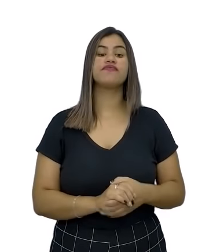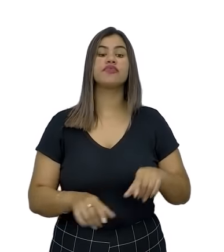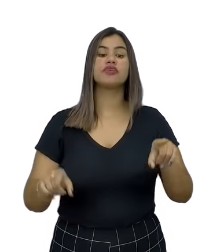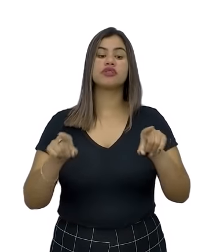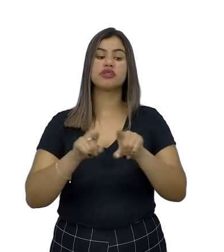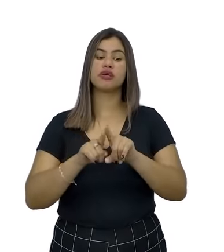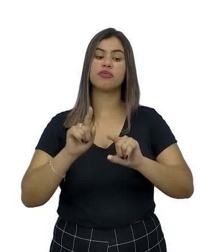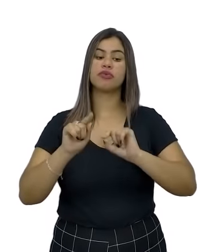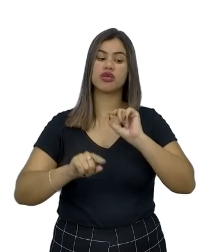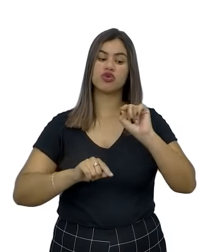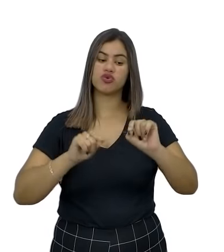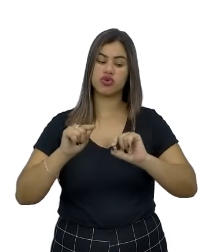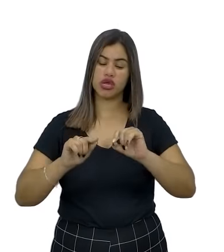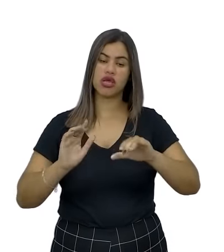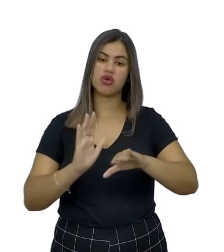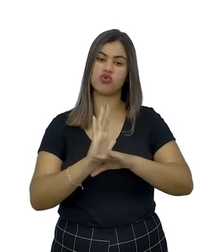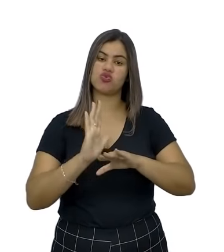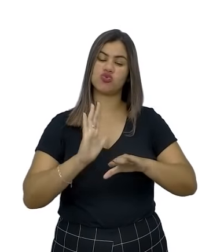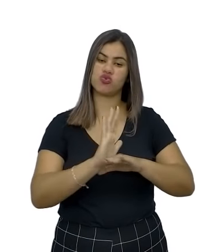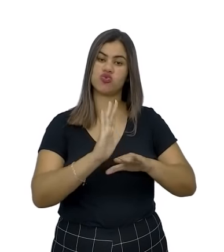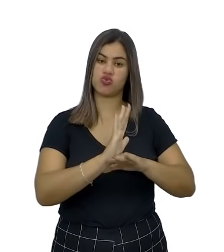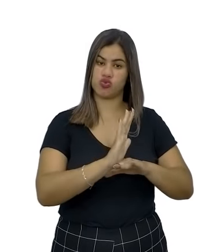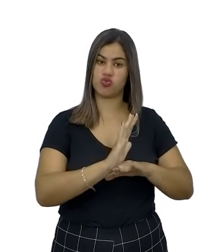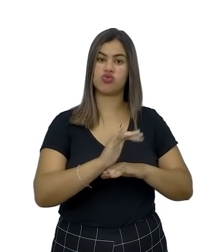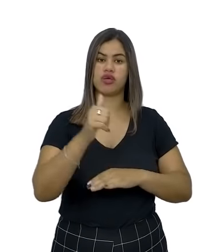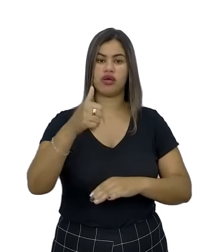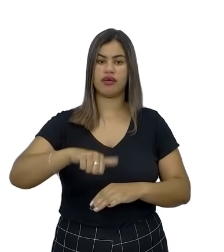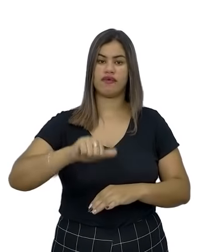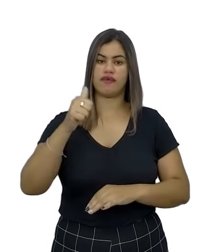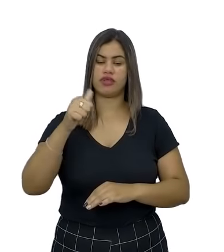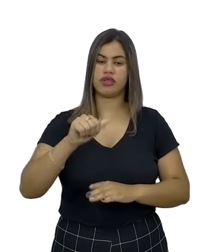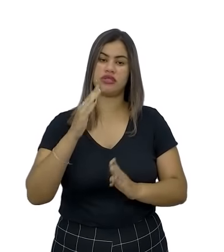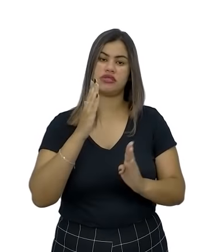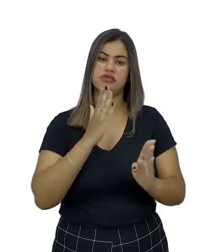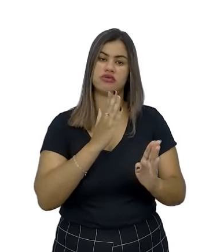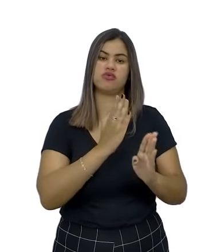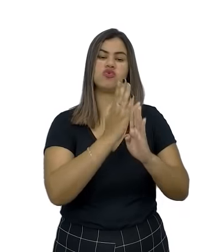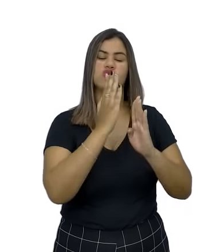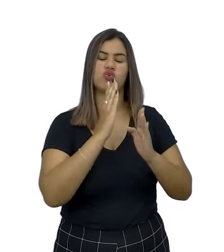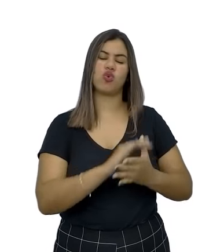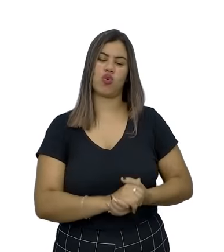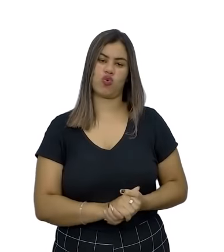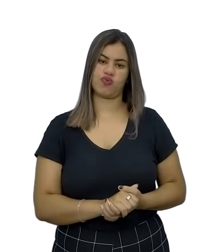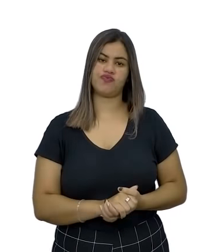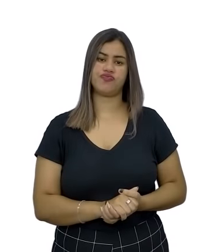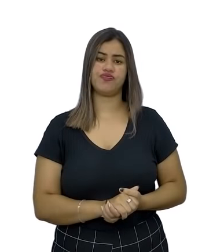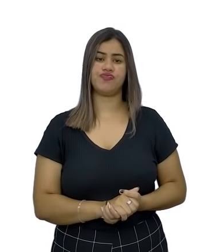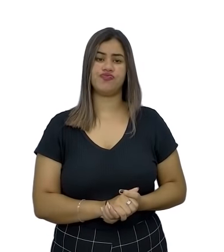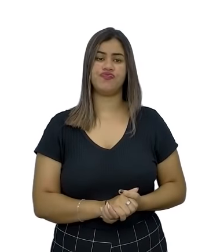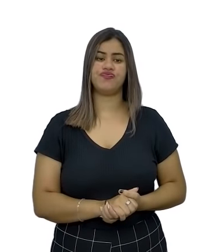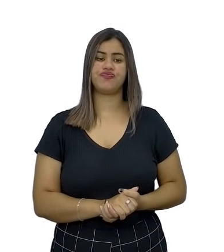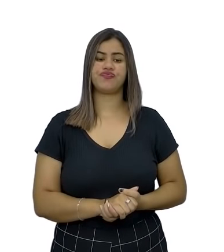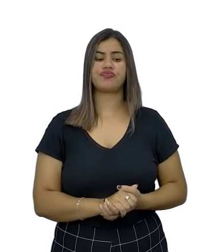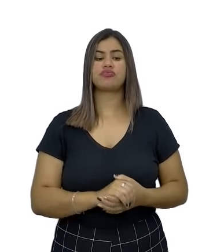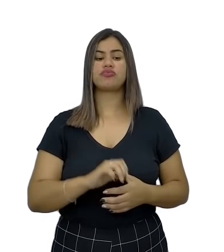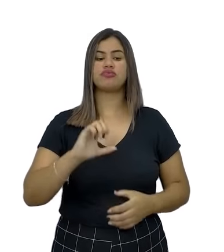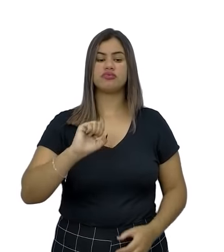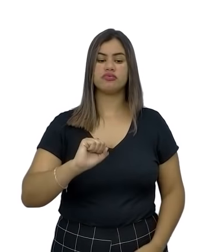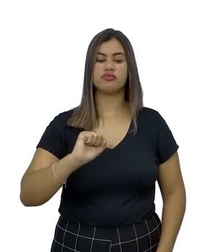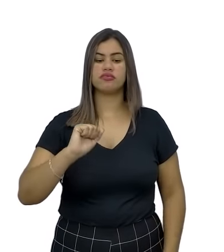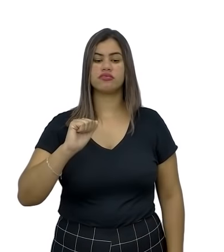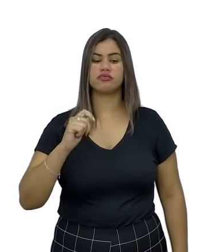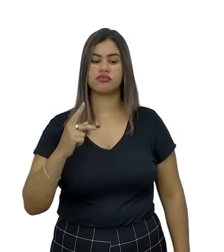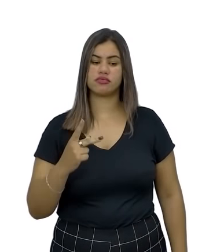auxilia muito, né, na orientação das avaliações diagnósticas que nós temos, né, a AP, a